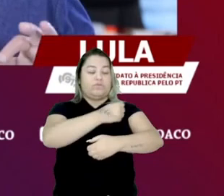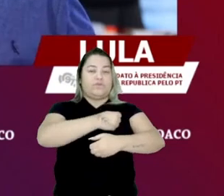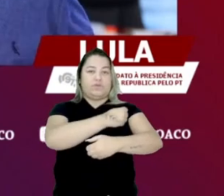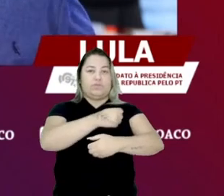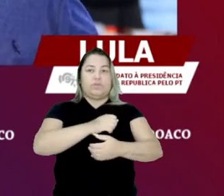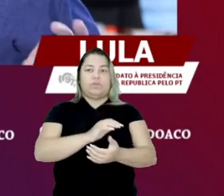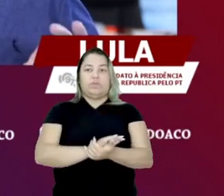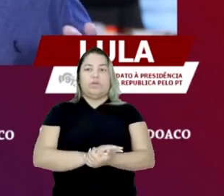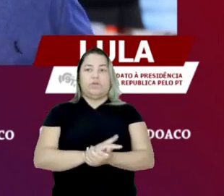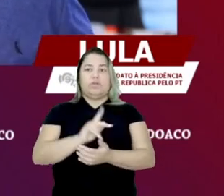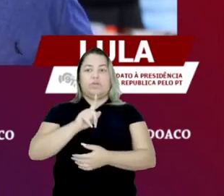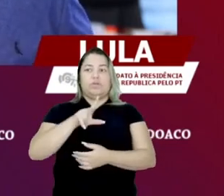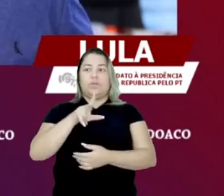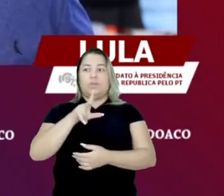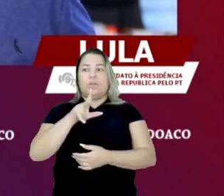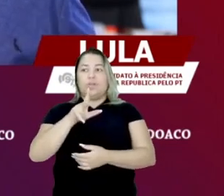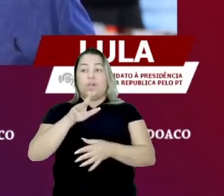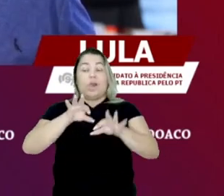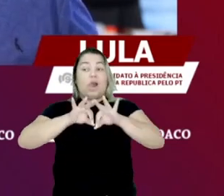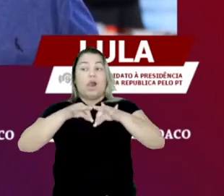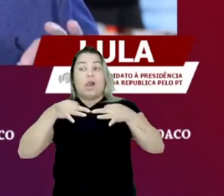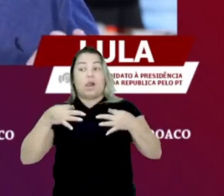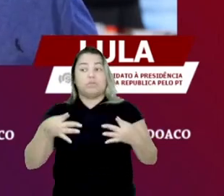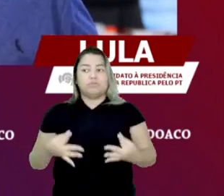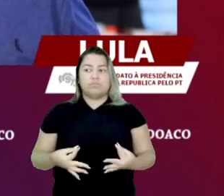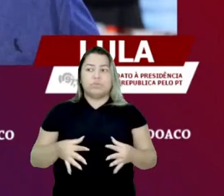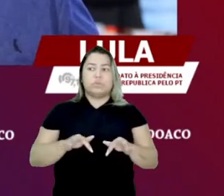mesma caneta que assinou para que a gente